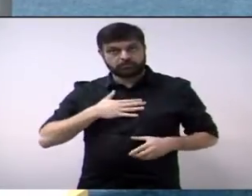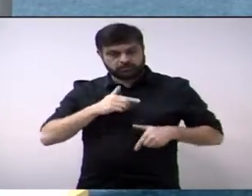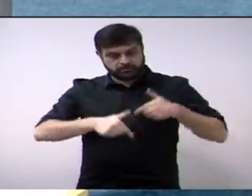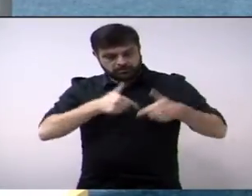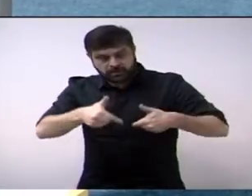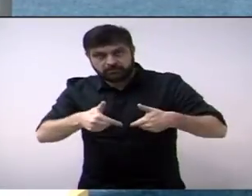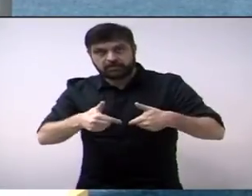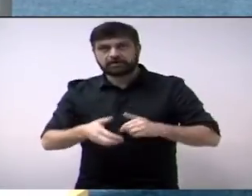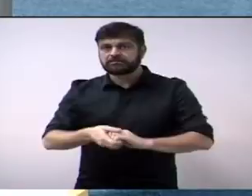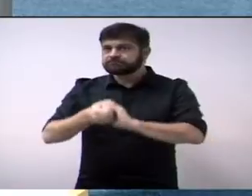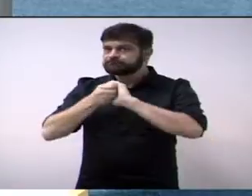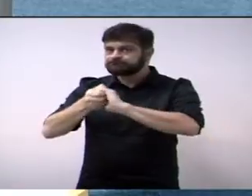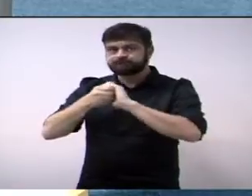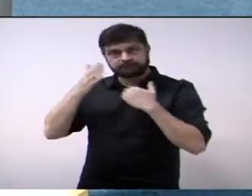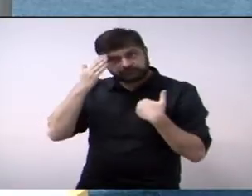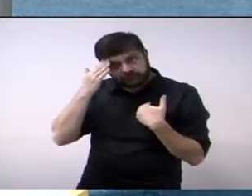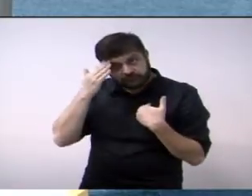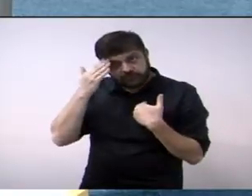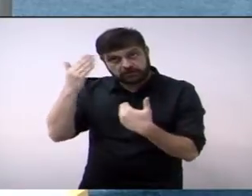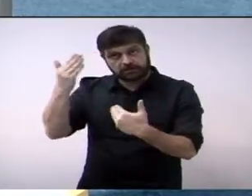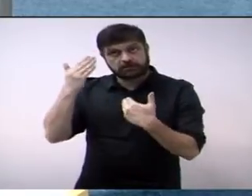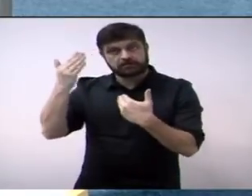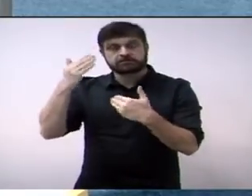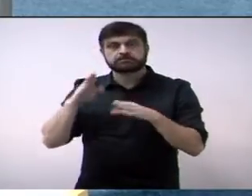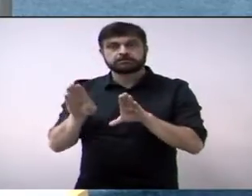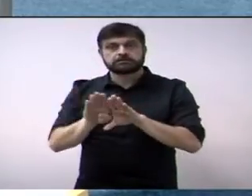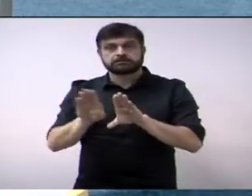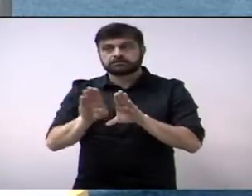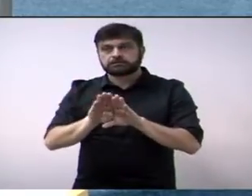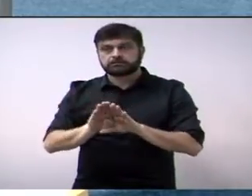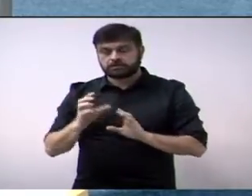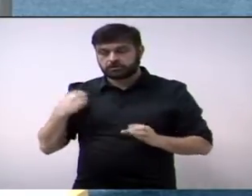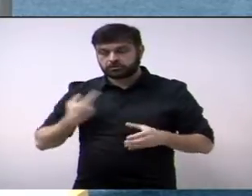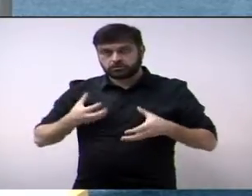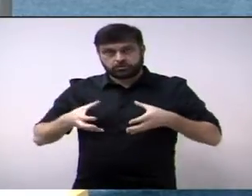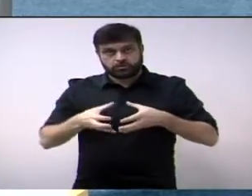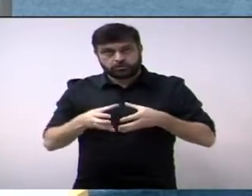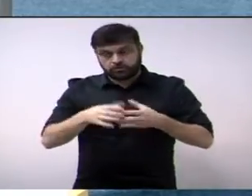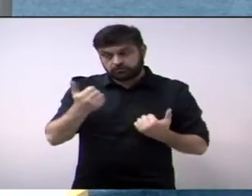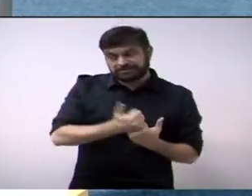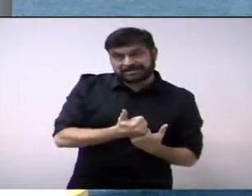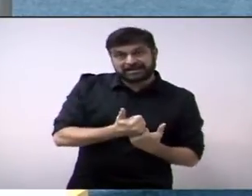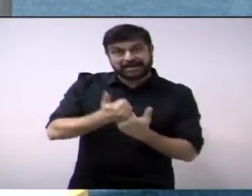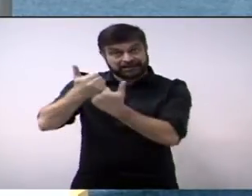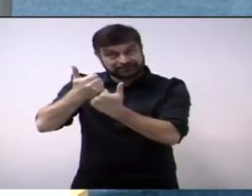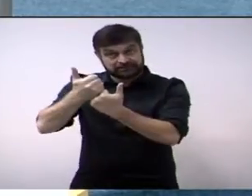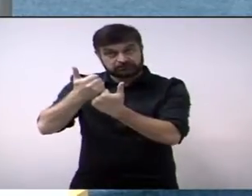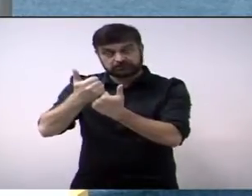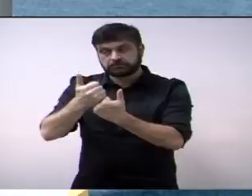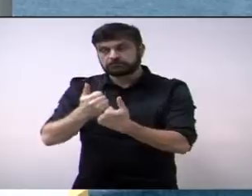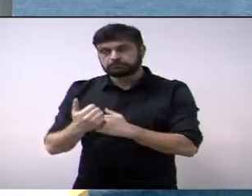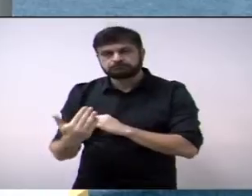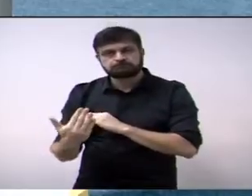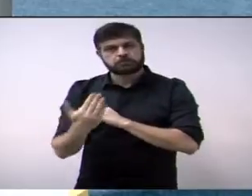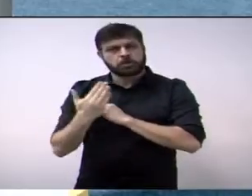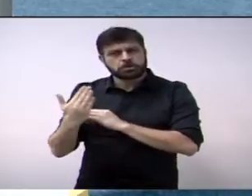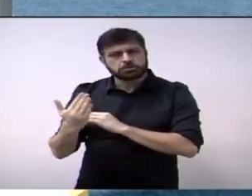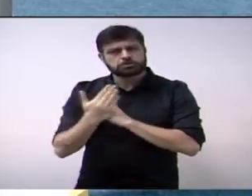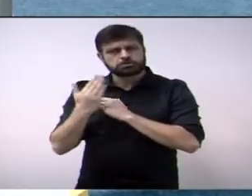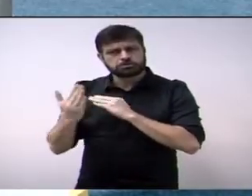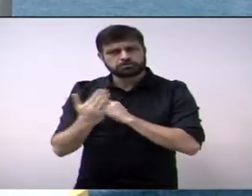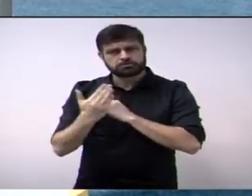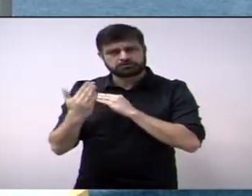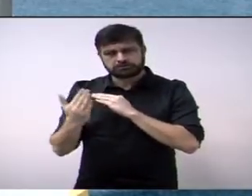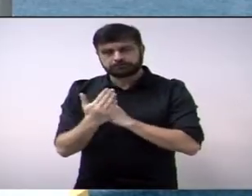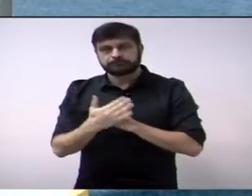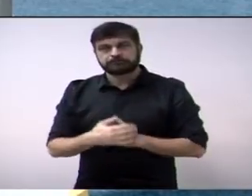aproveitar e estender o meu agradecimento através da nossa equipe, dos assessores que nos auxiliam